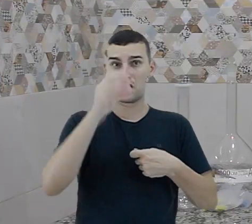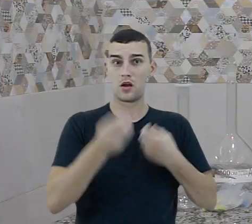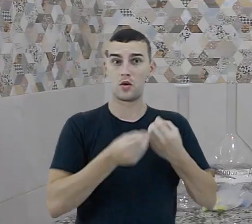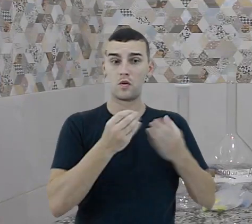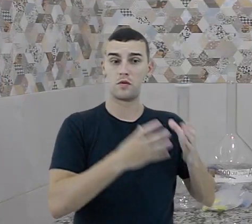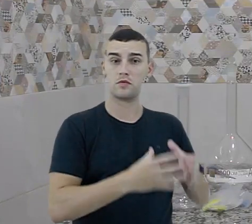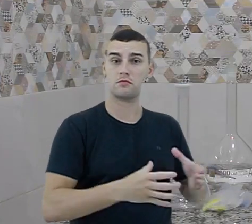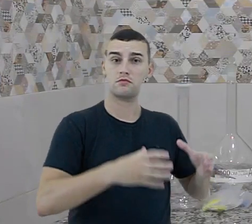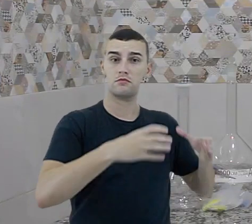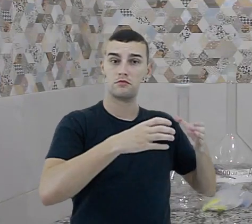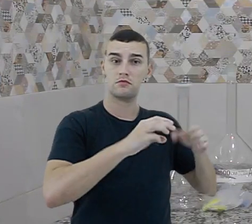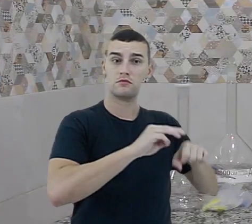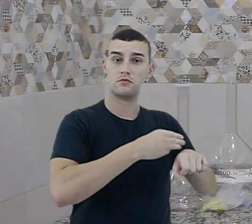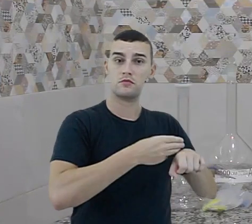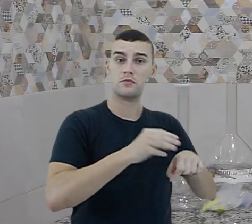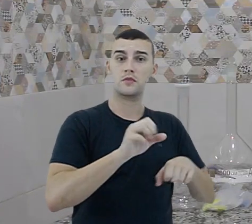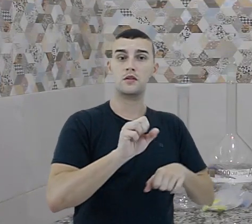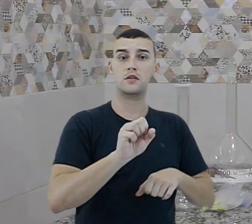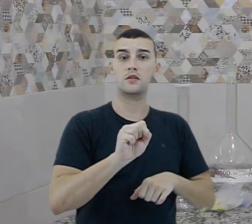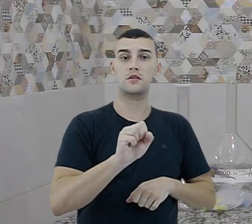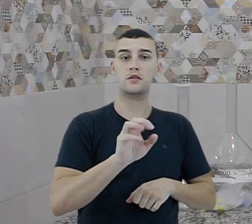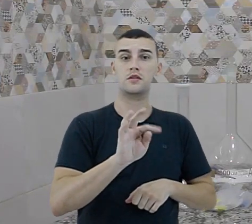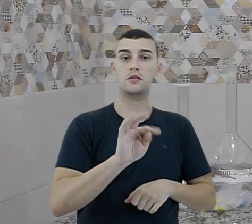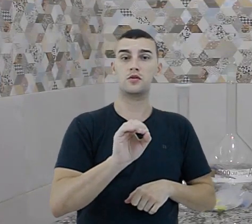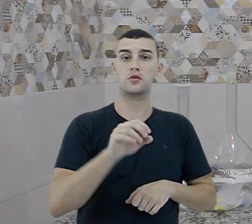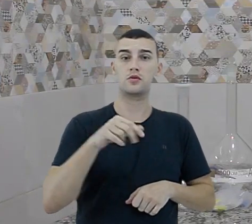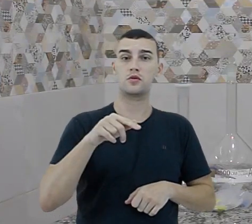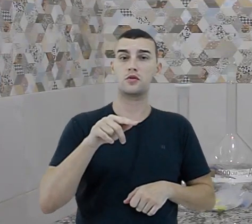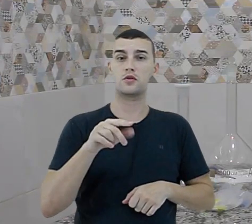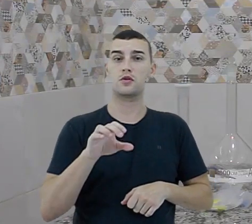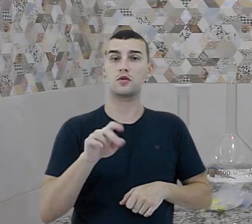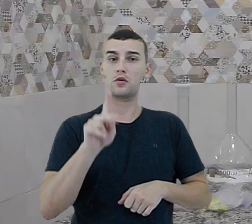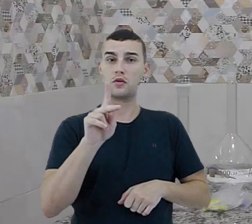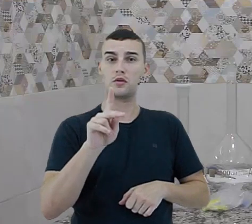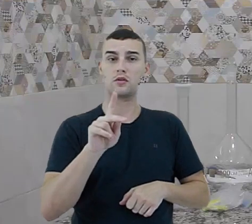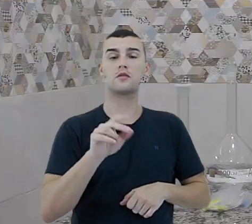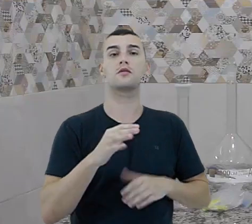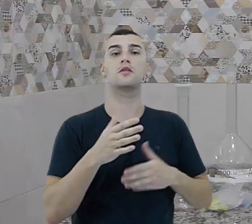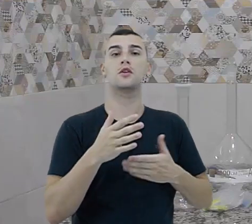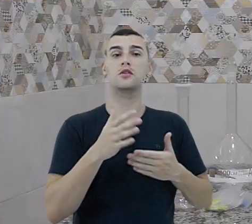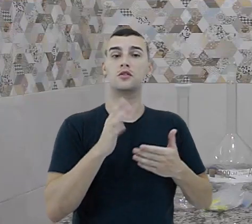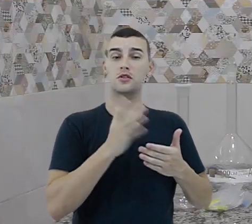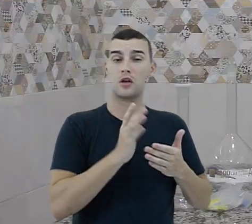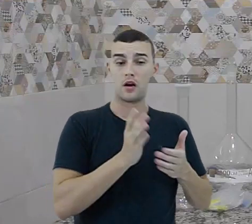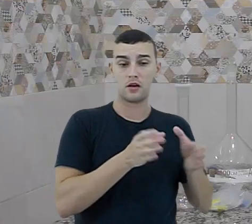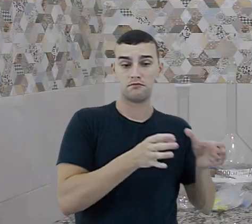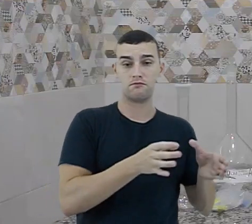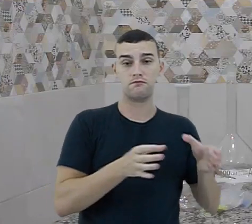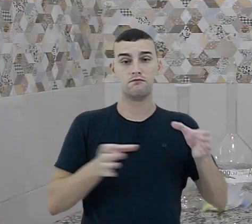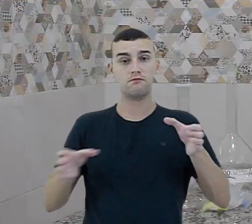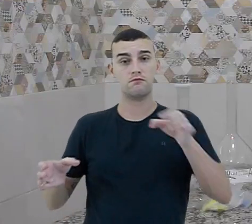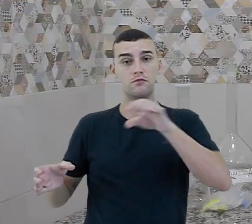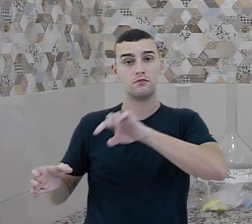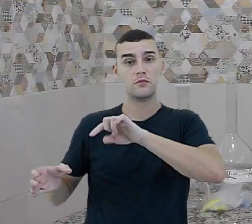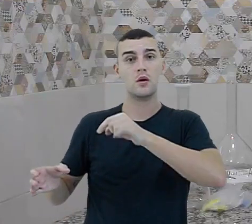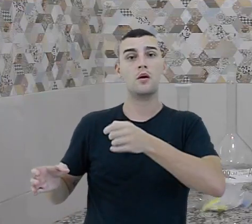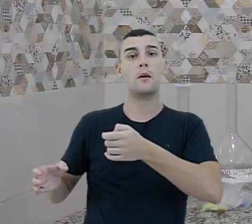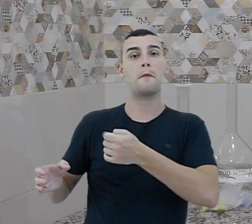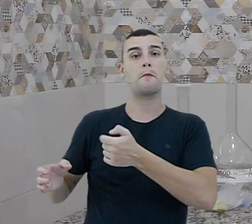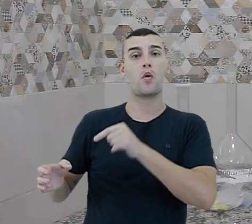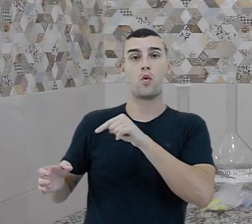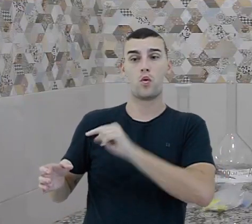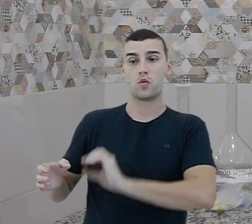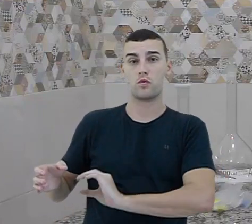devemos evitar a contaminação da solução estoque. Então inicialmente eu transferi um pouco da solução estoque para o